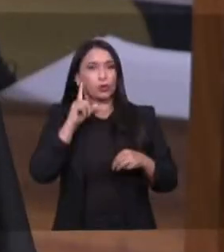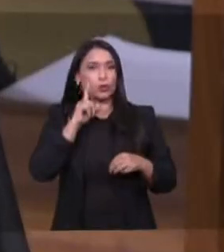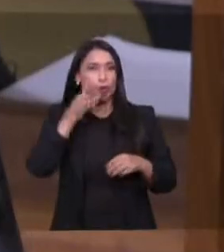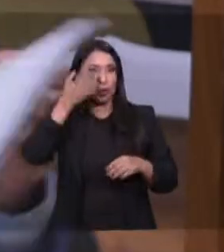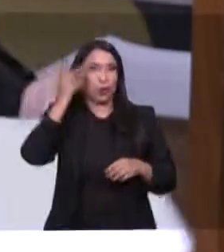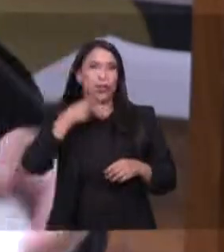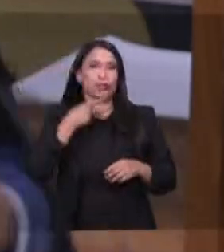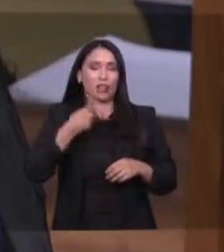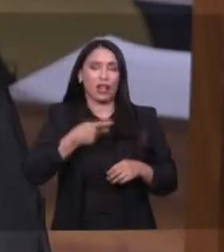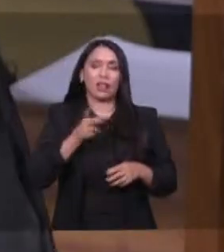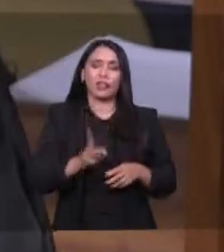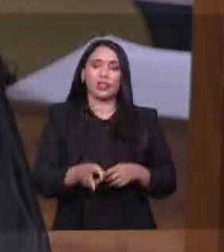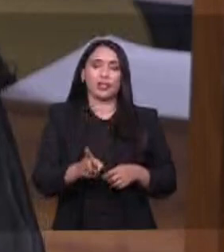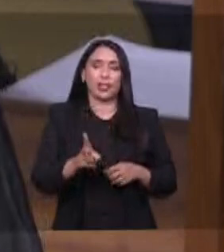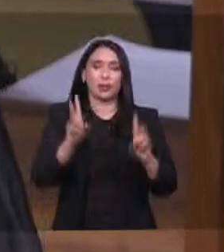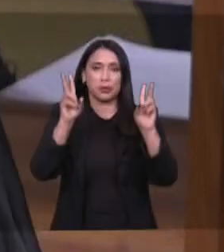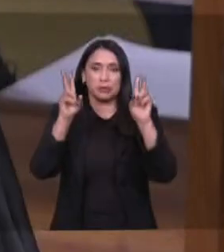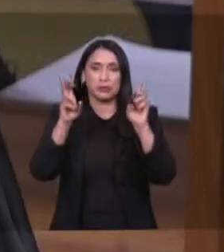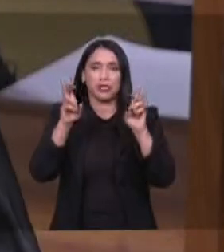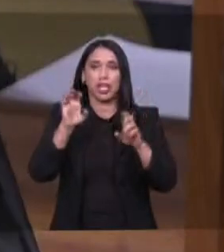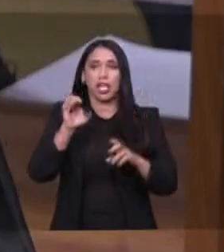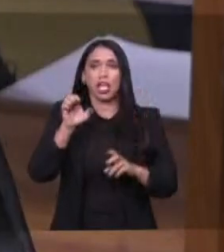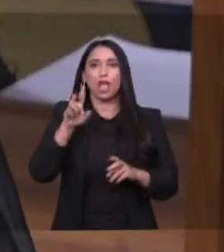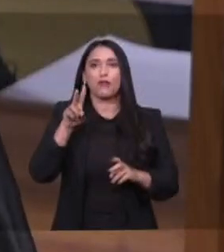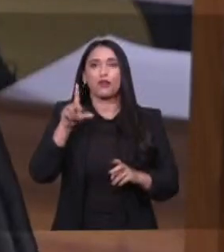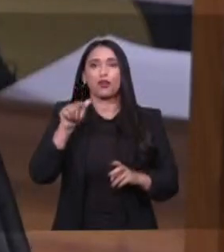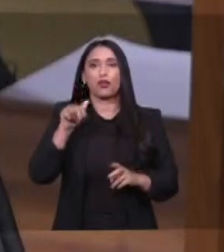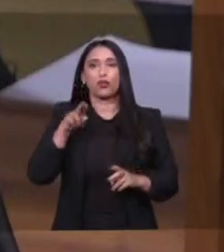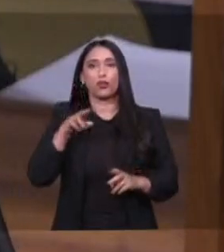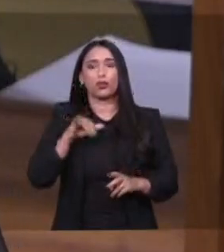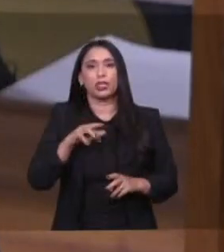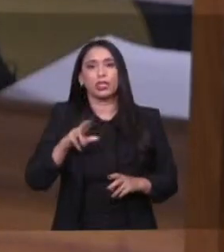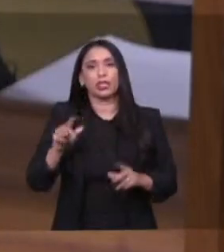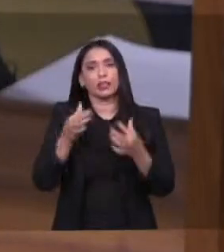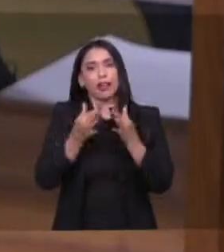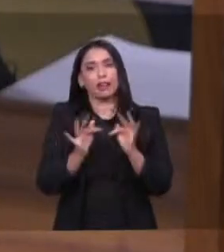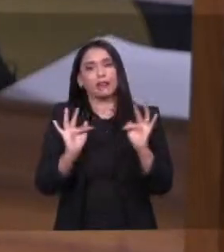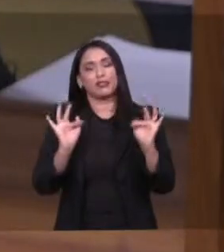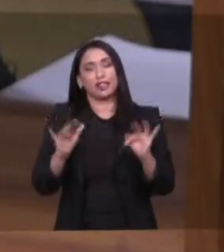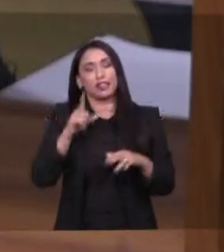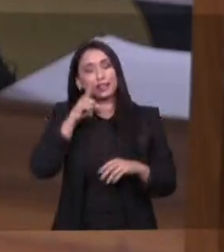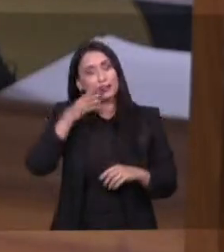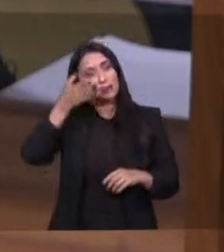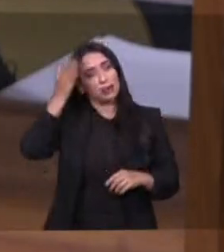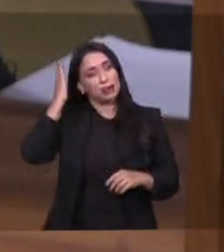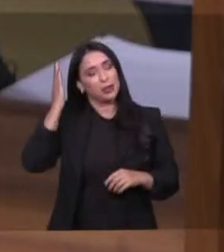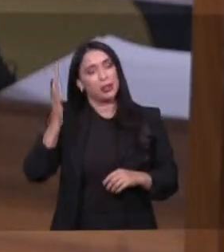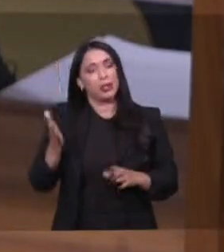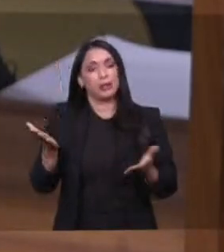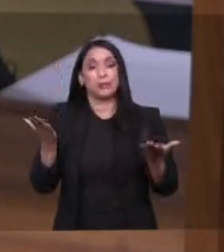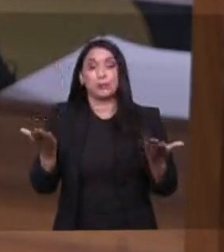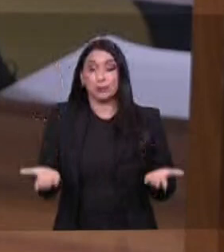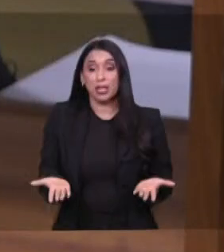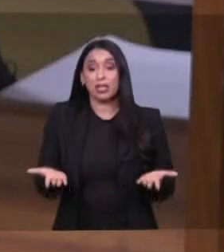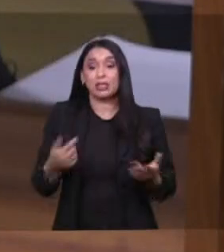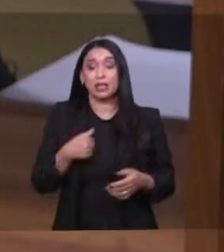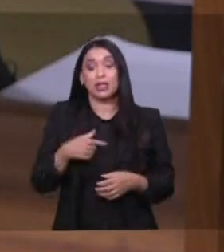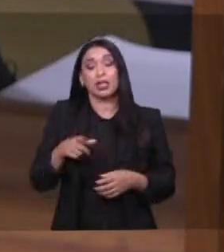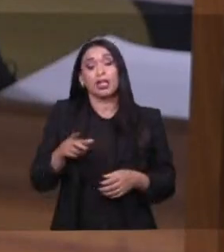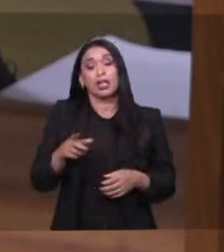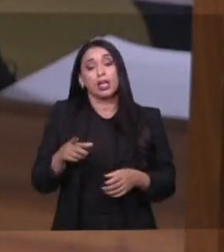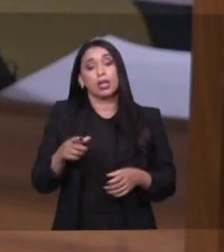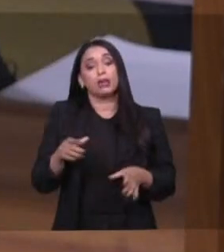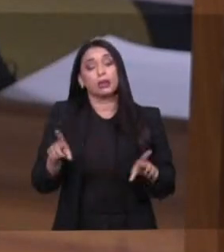sempre... relembro as frases sempre marcantes de Sua Excelência. Mas eu vou, então,